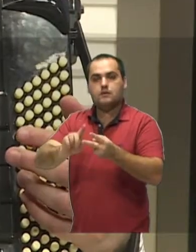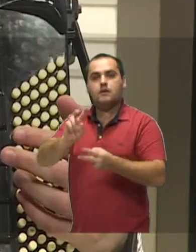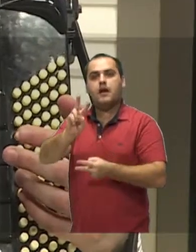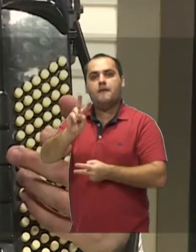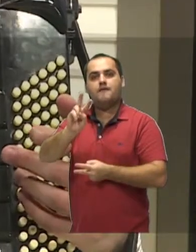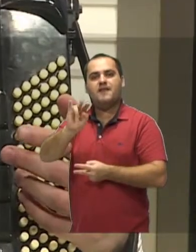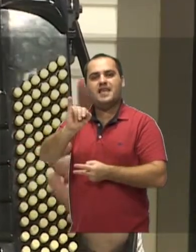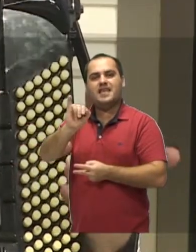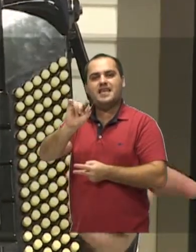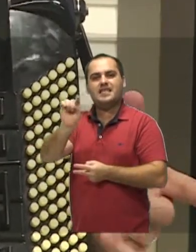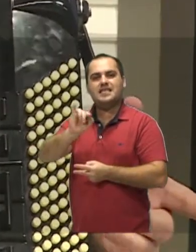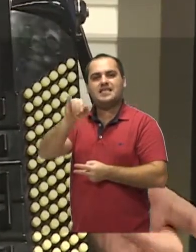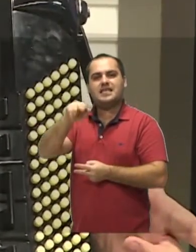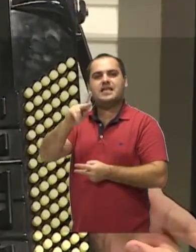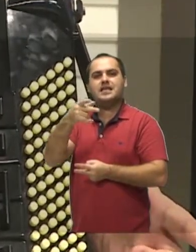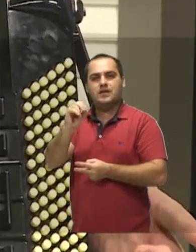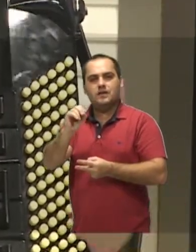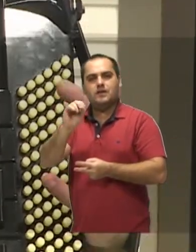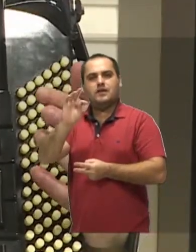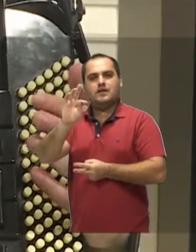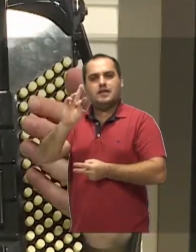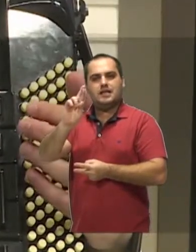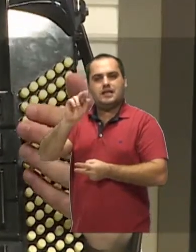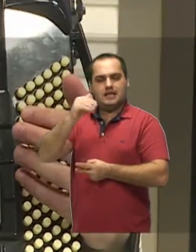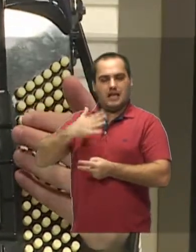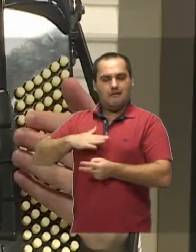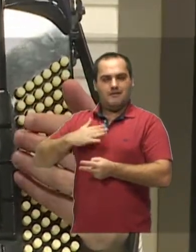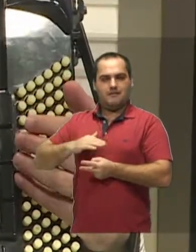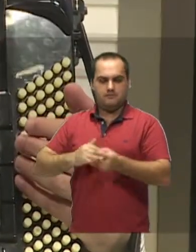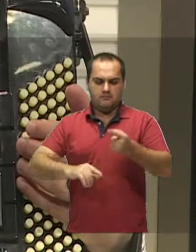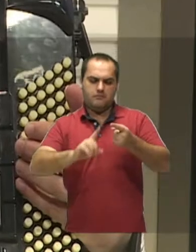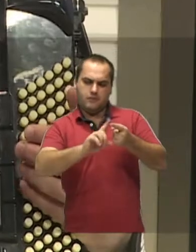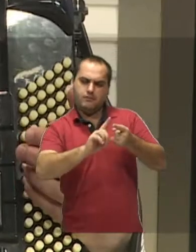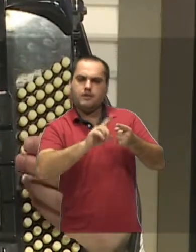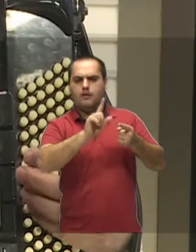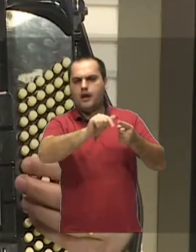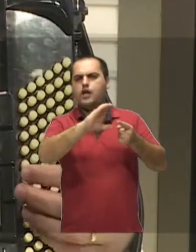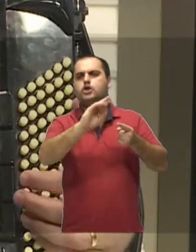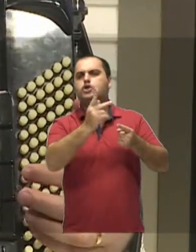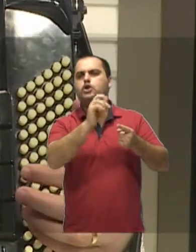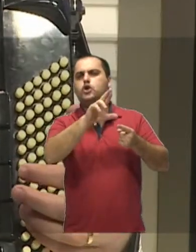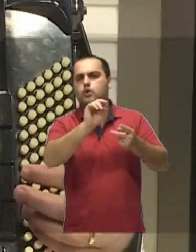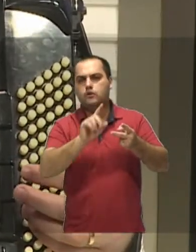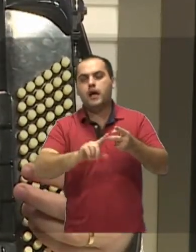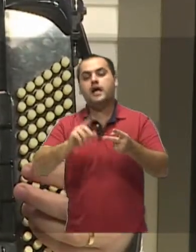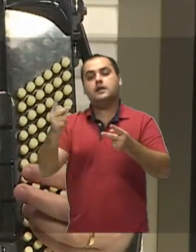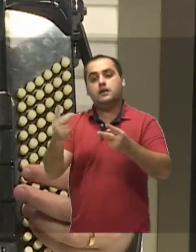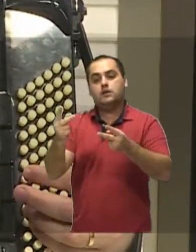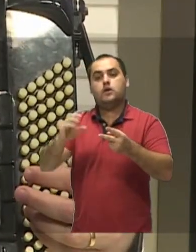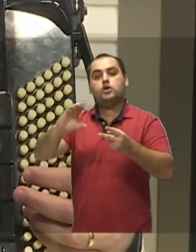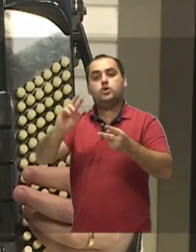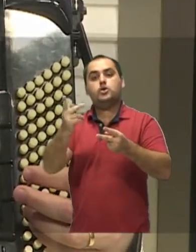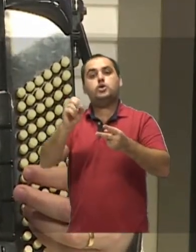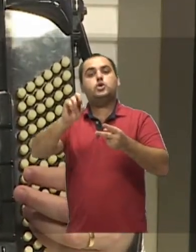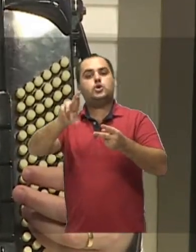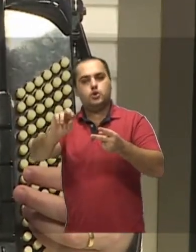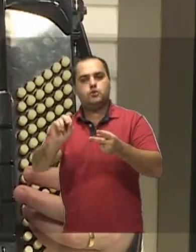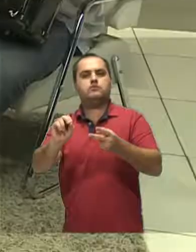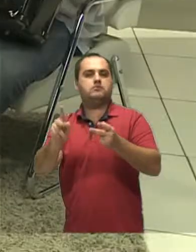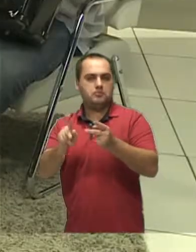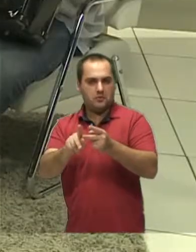Vizinhança Tranquila. A primeira uma bossa nova, misturada com um pouco de choro. E essa segunda já um choro e canção